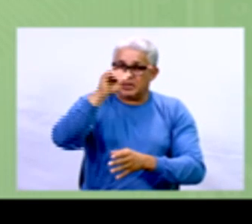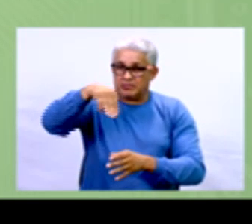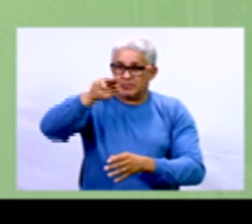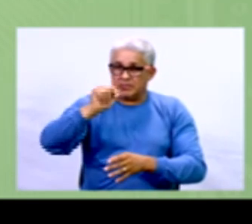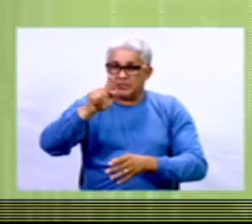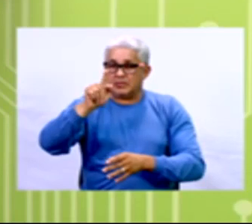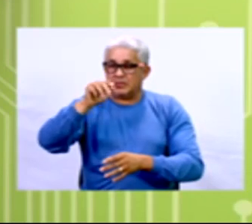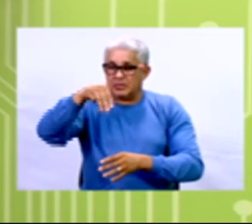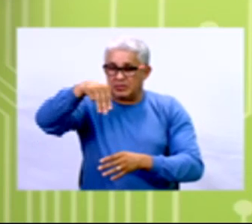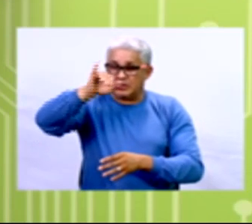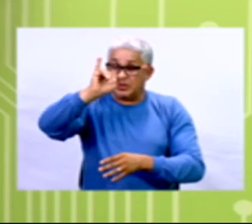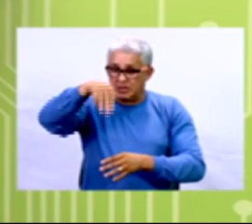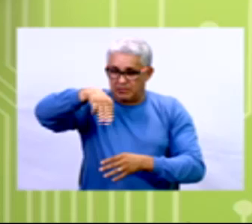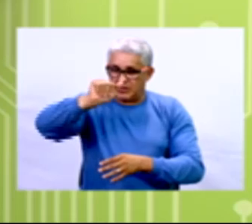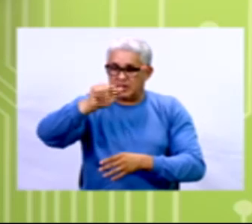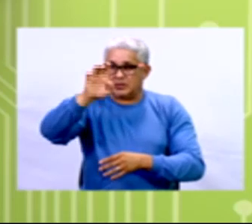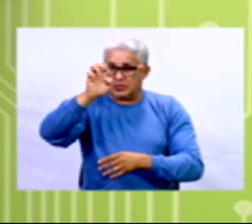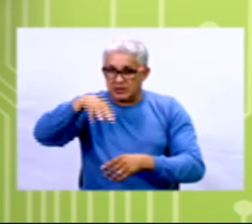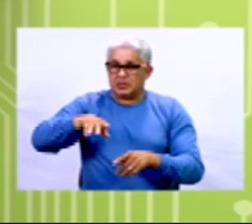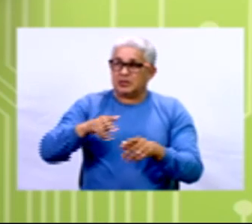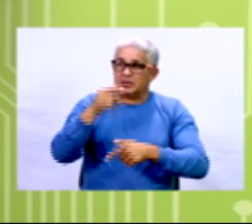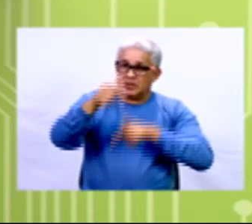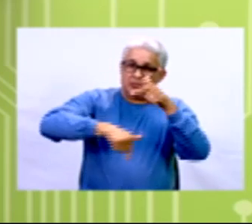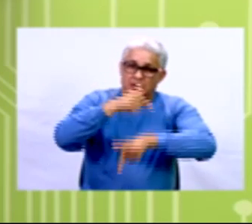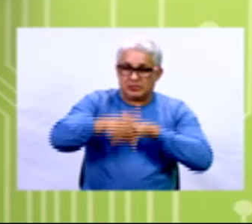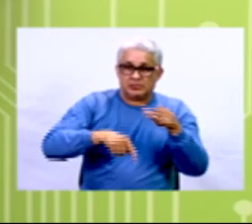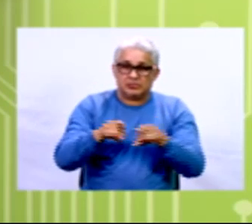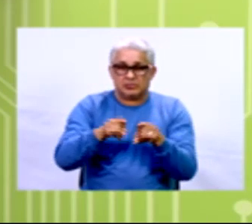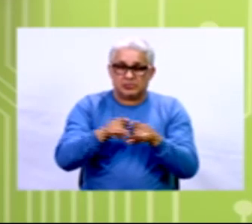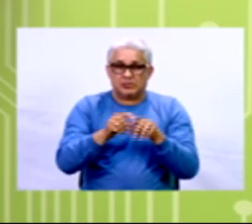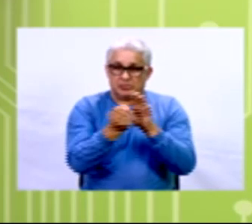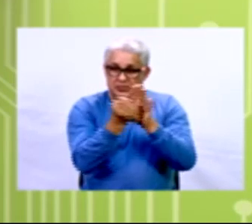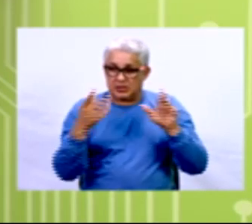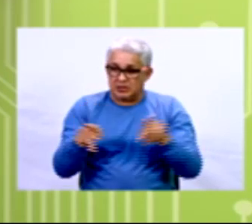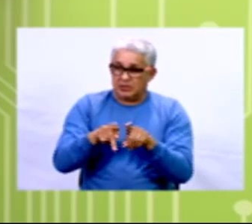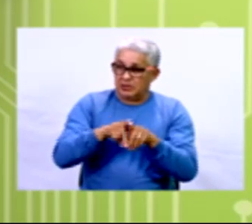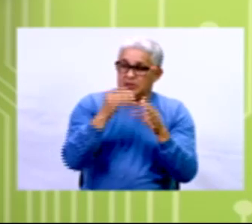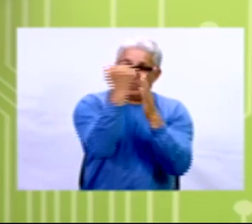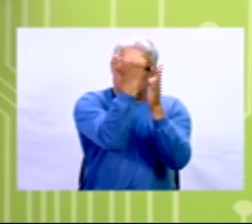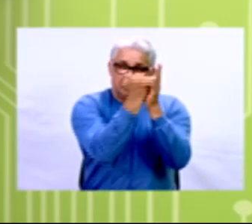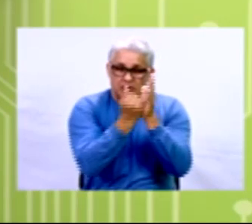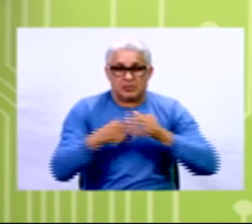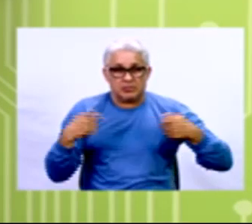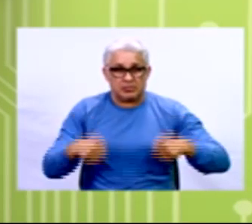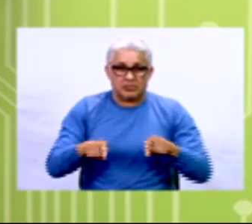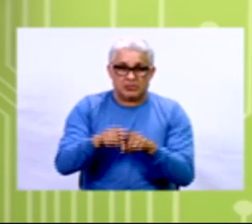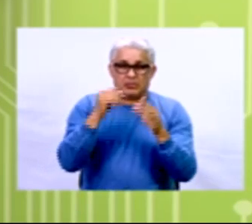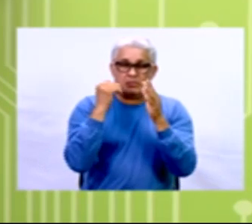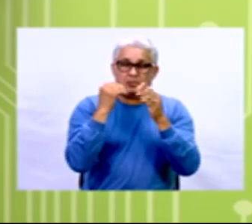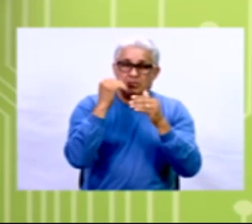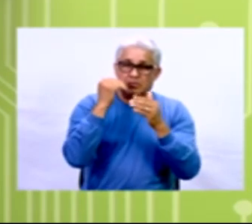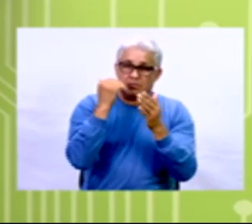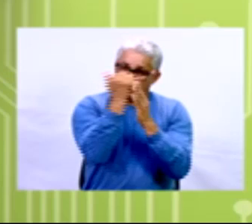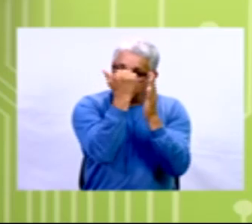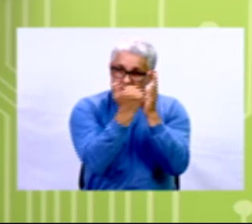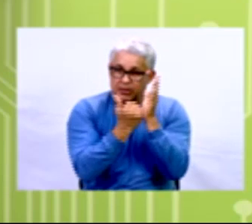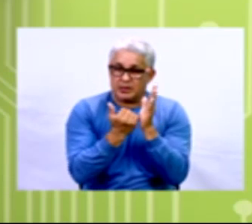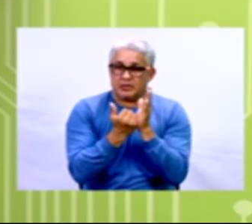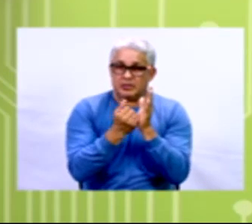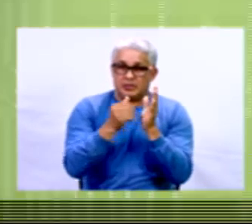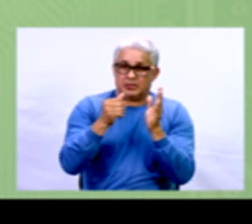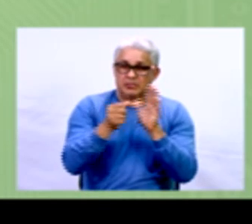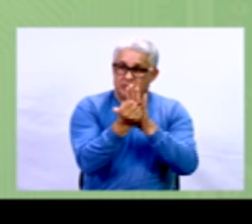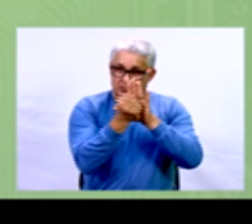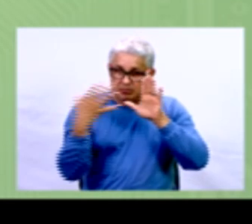vai trabalhar na aplicação e do software, né? O software necessário para desenvolver determinada